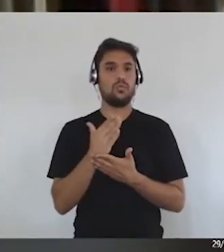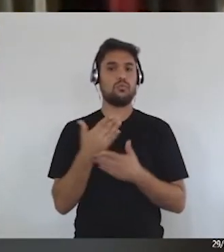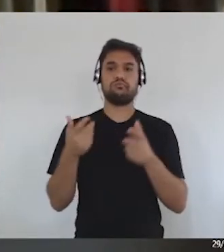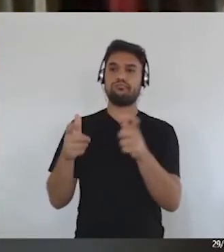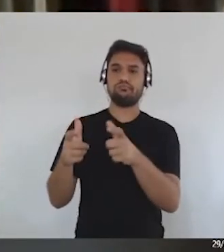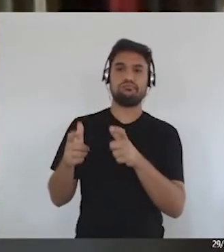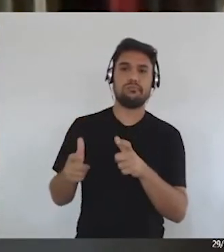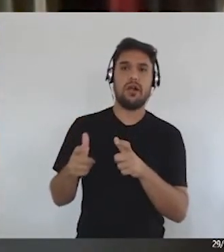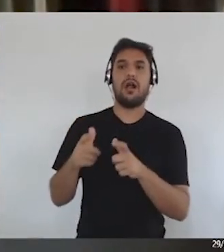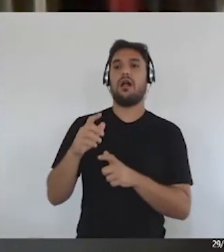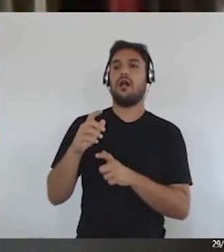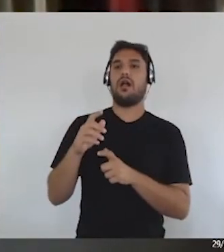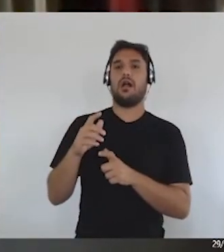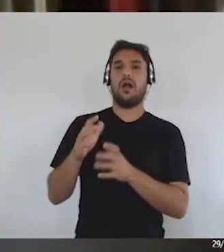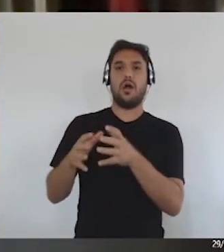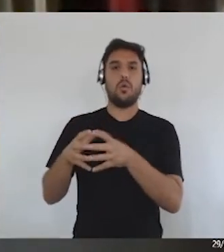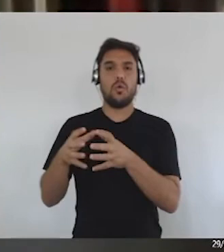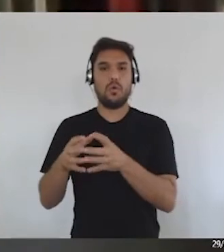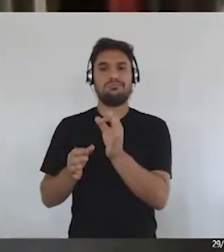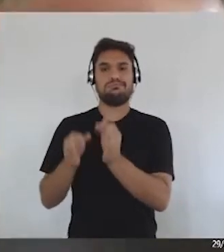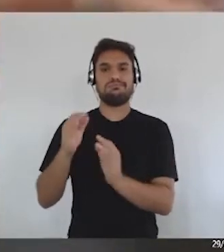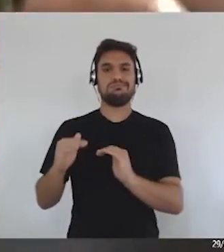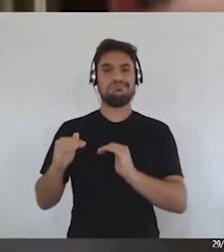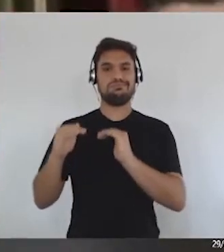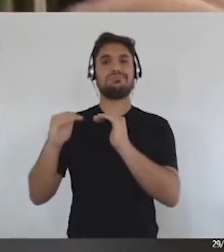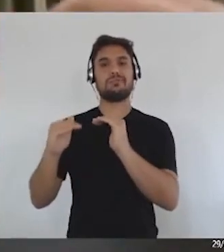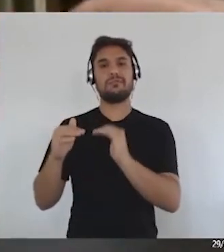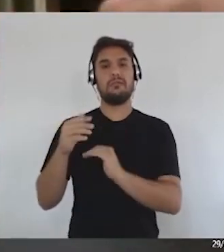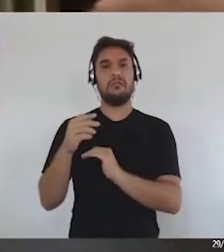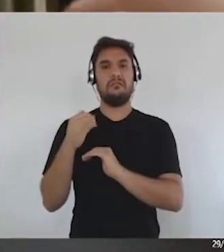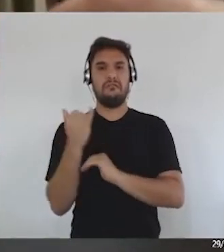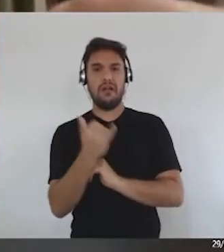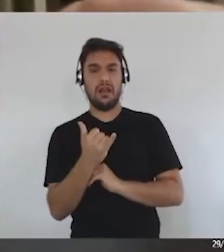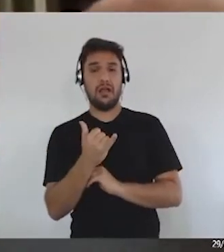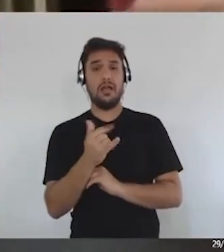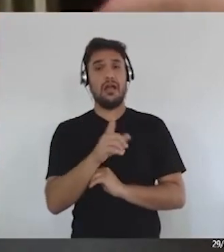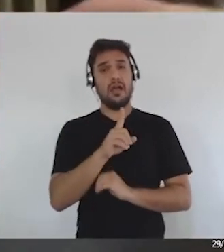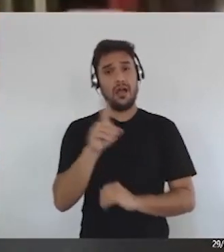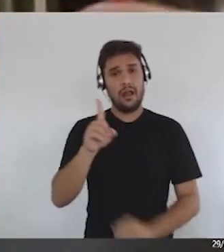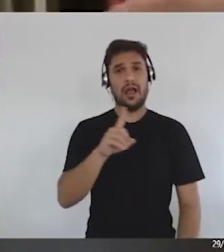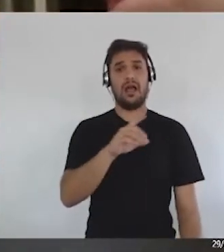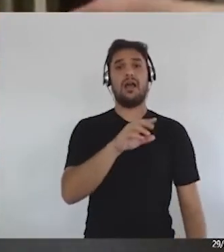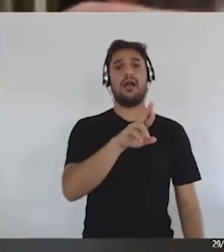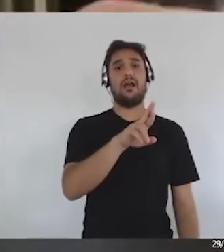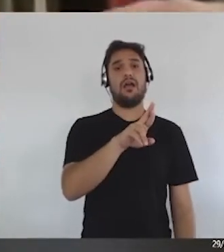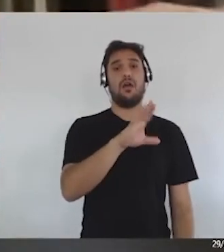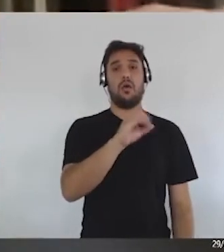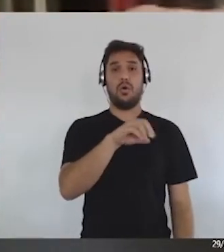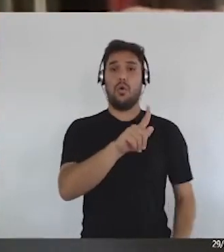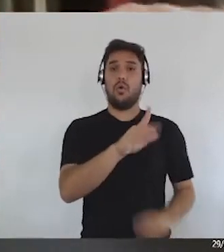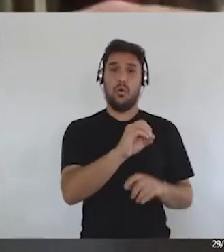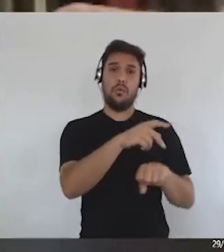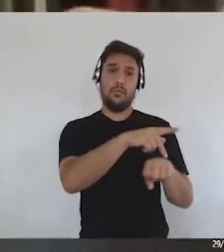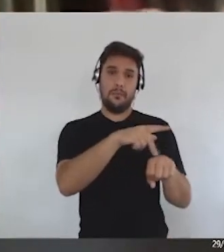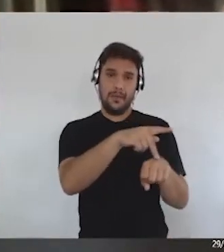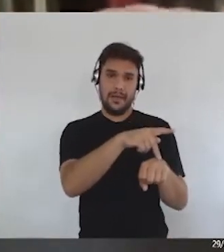lugar a Corte dizendo que esse dispositivo é válido. Está lá no caso da República Democrática do